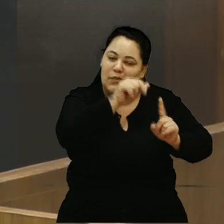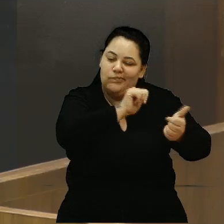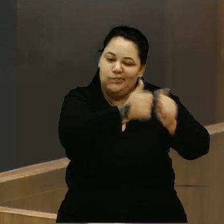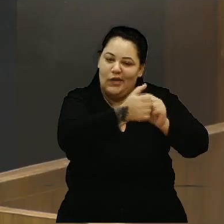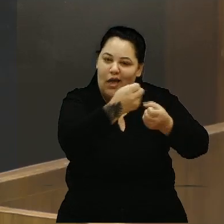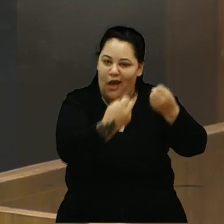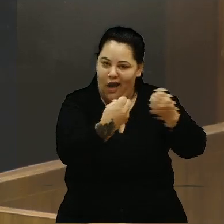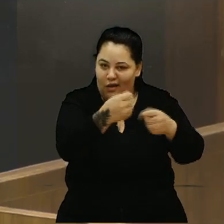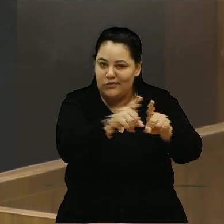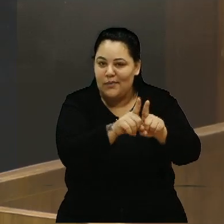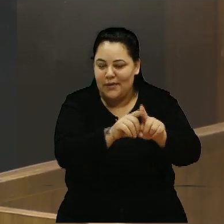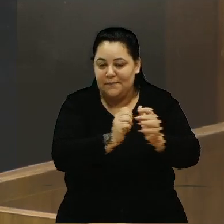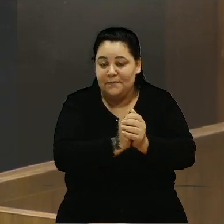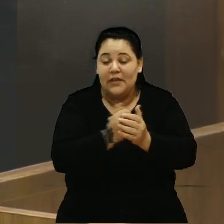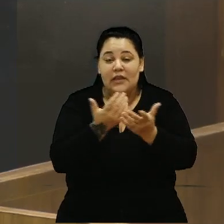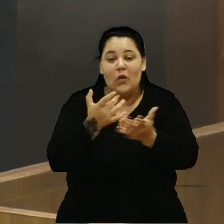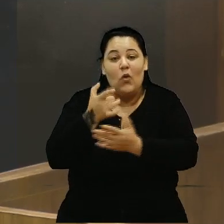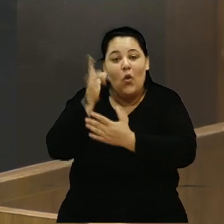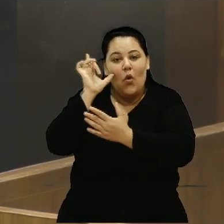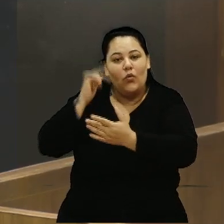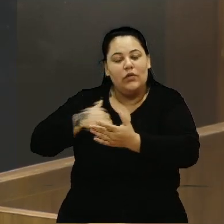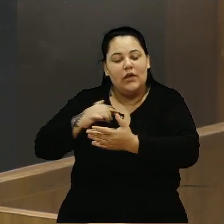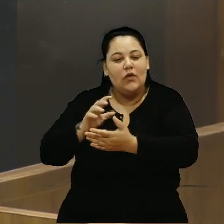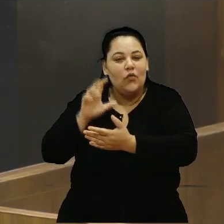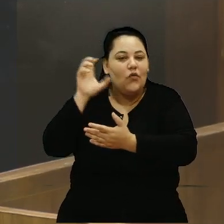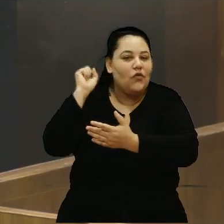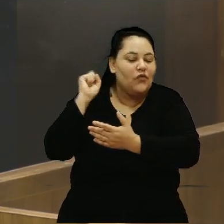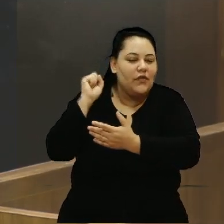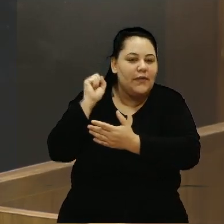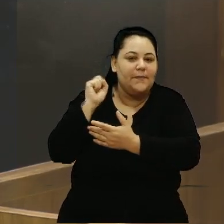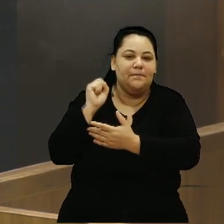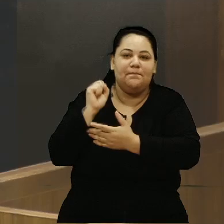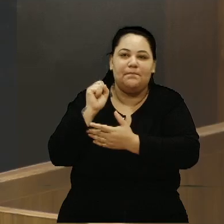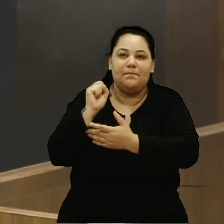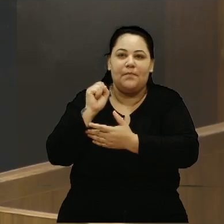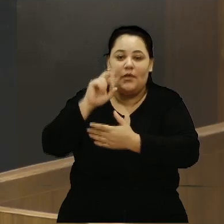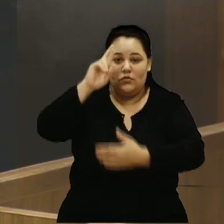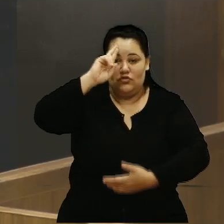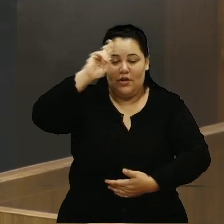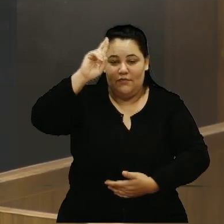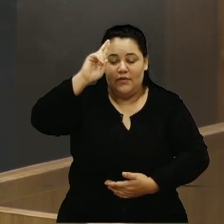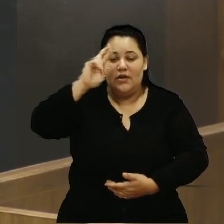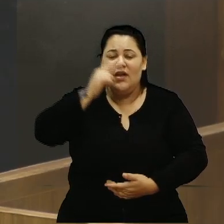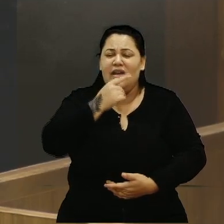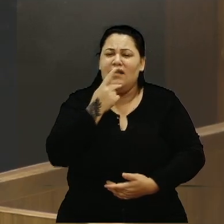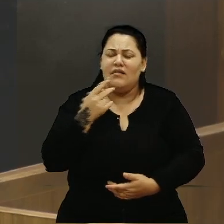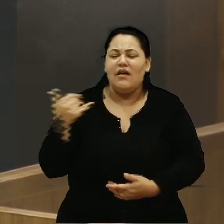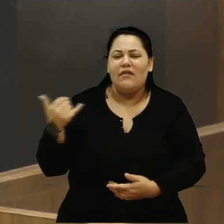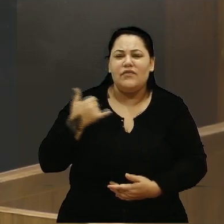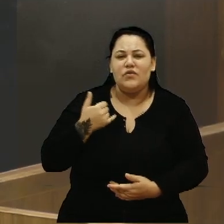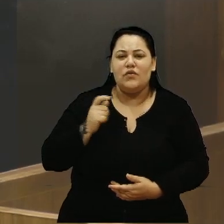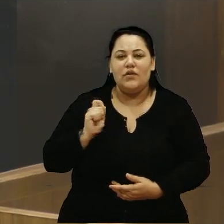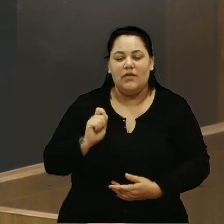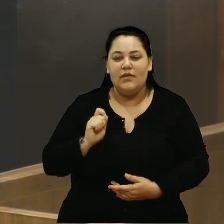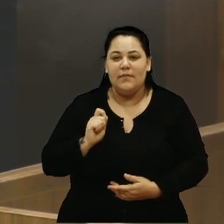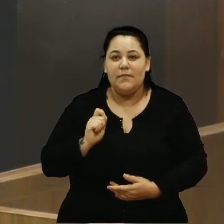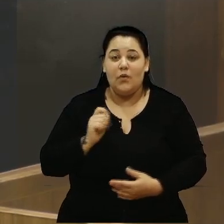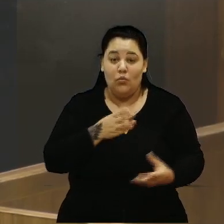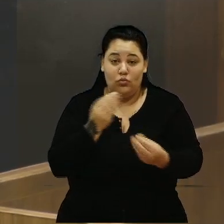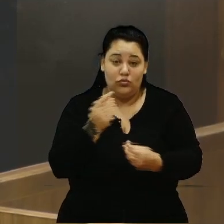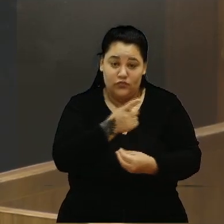ontem, a gente ouvindo ali, então, o diretor, ele nos passou que, muitos já